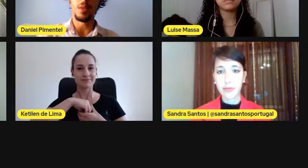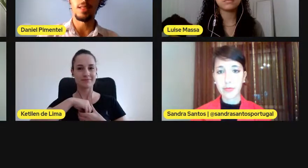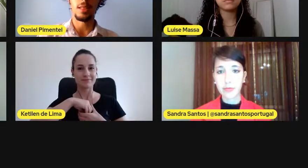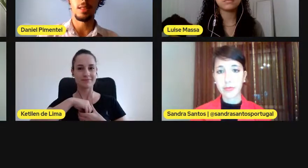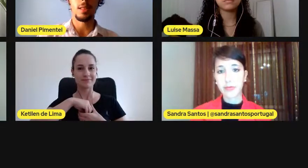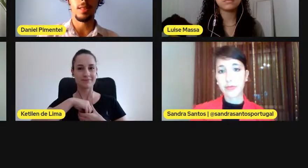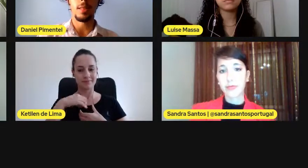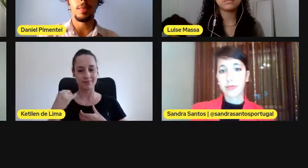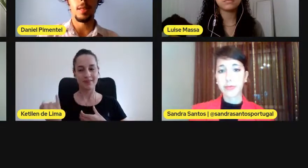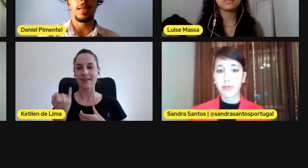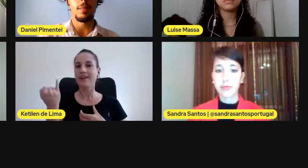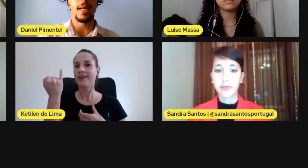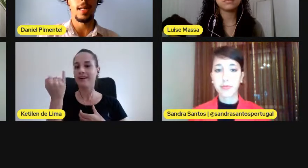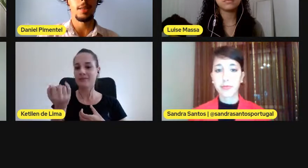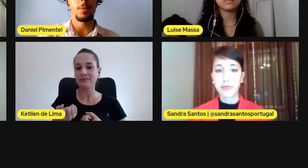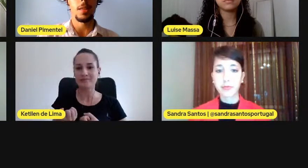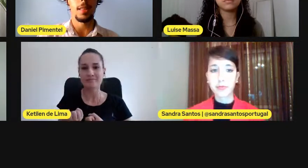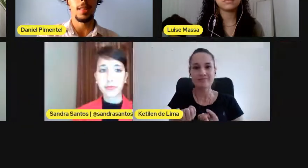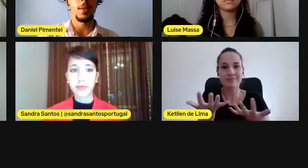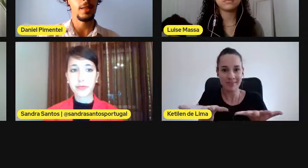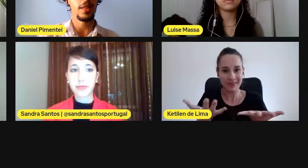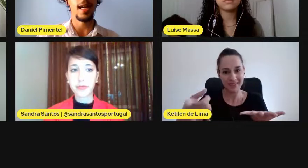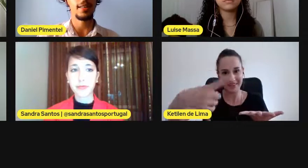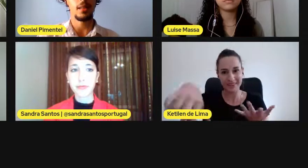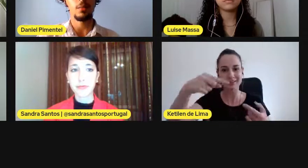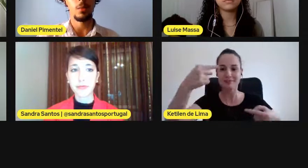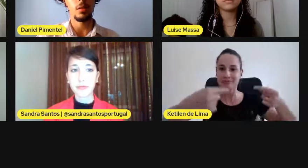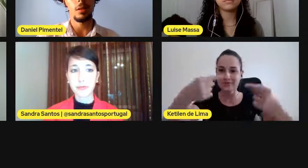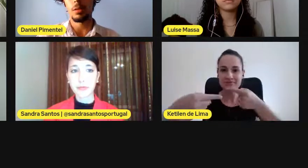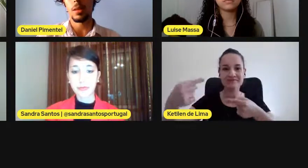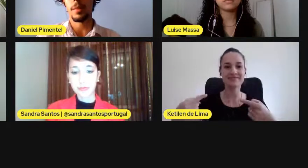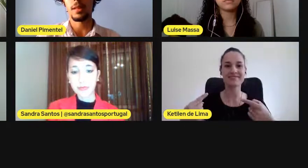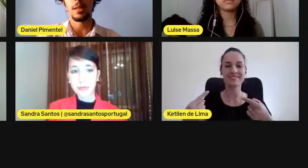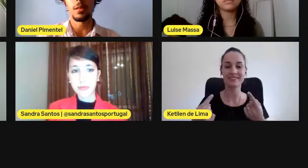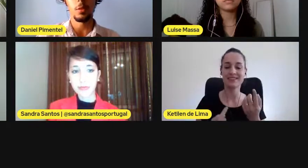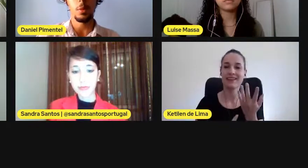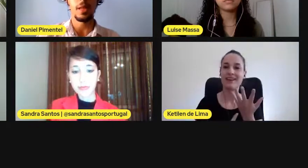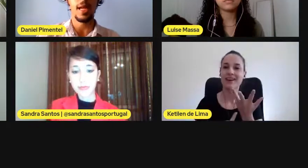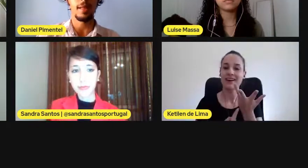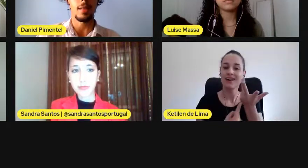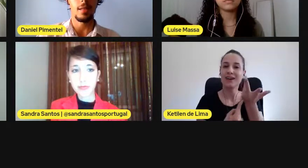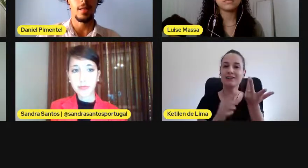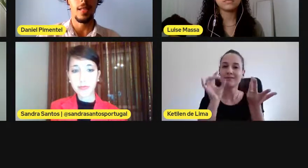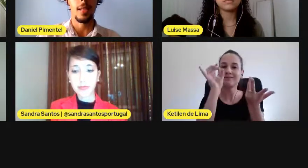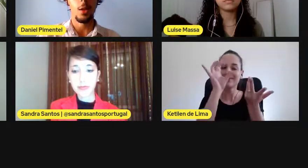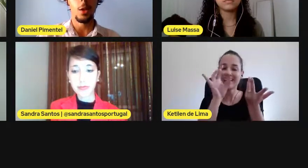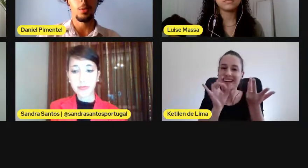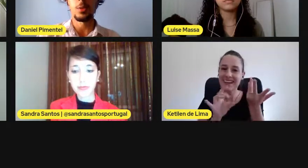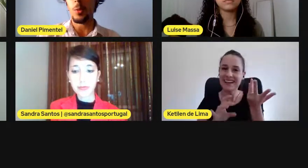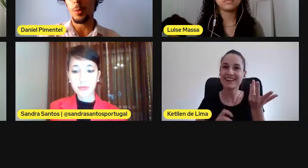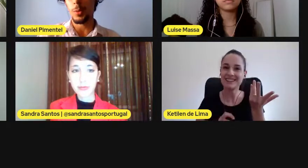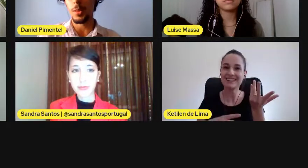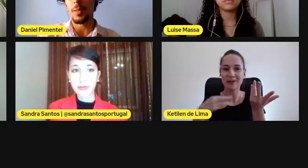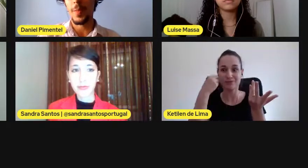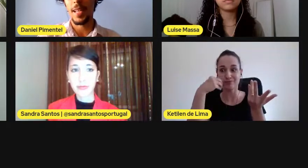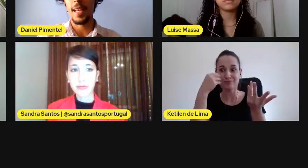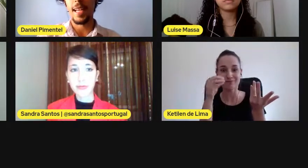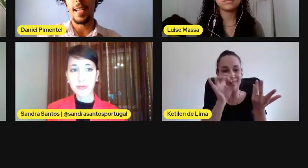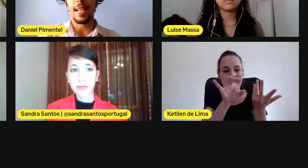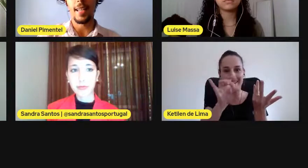é importante a gente trazer para esse debate, porque eu acho que a arte ela proporciona justamente isso, experiências, né? Eu gosto muito de um